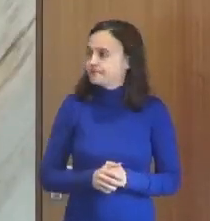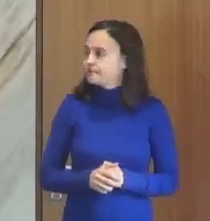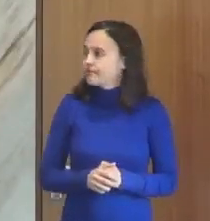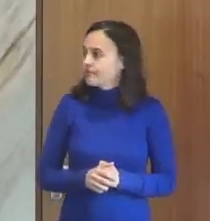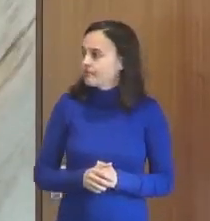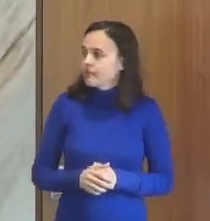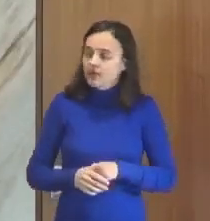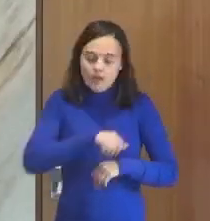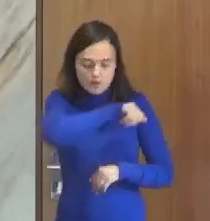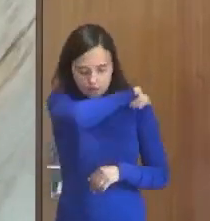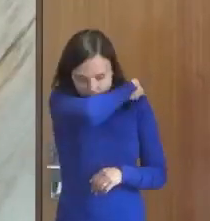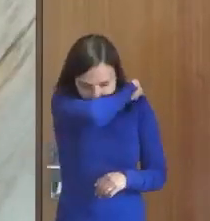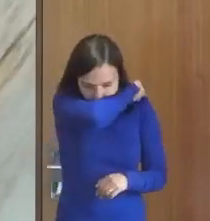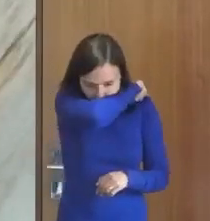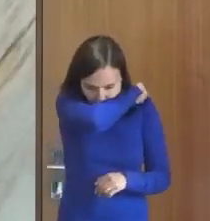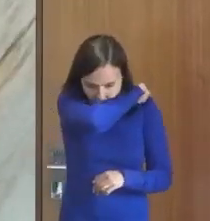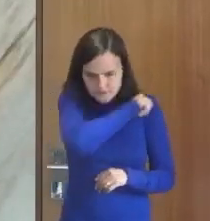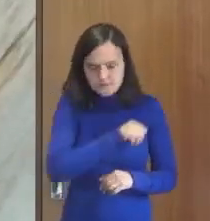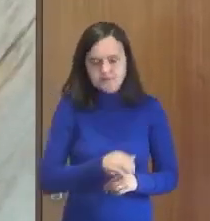mundo ocidental.